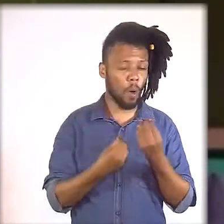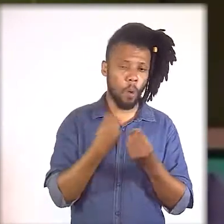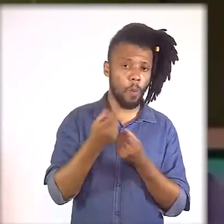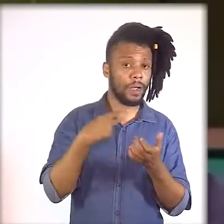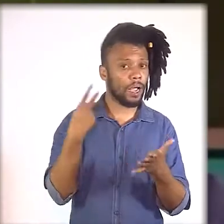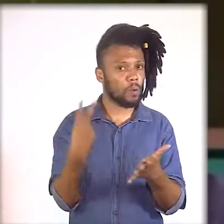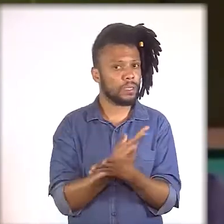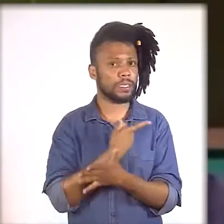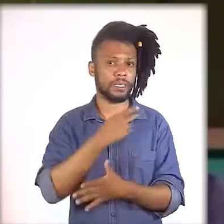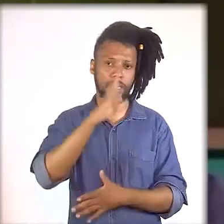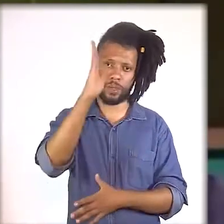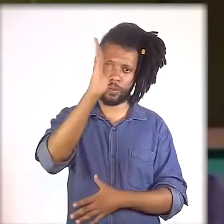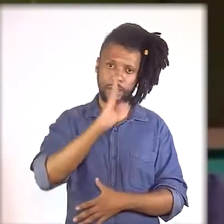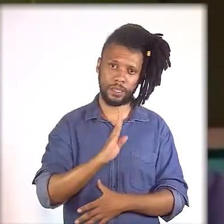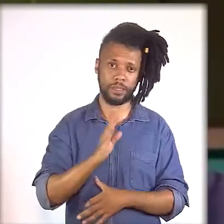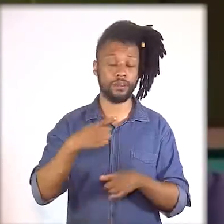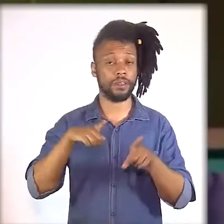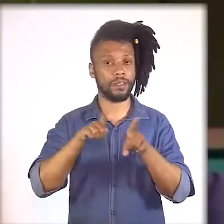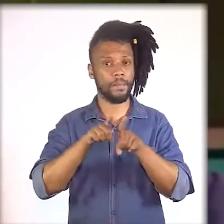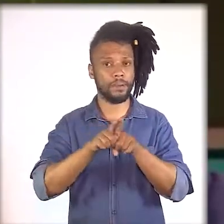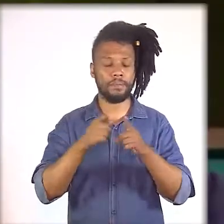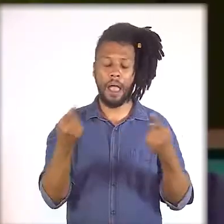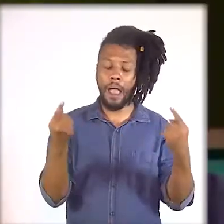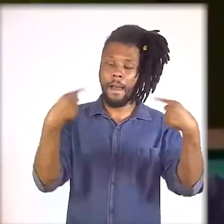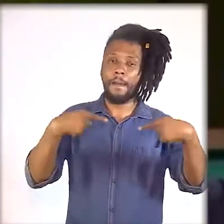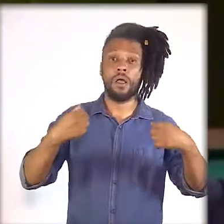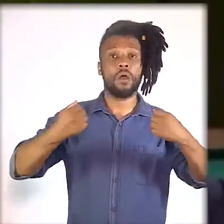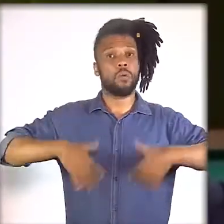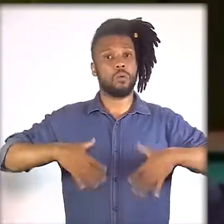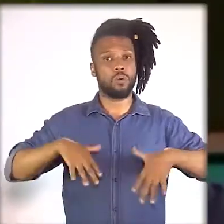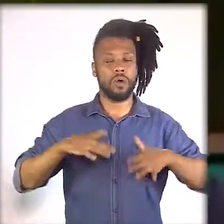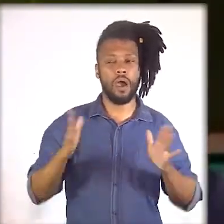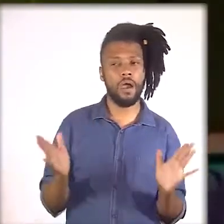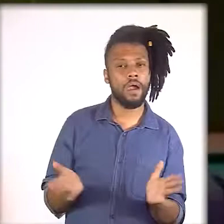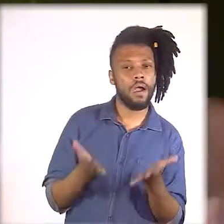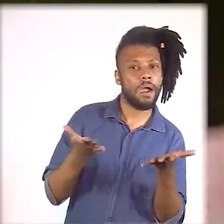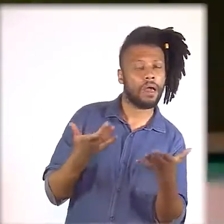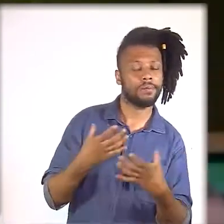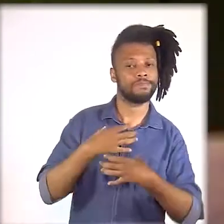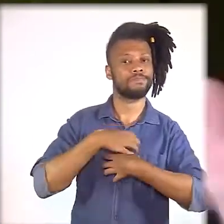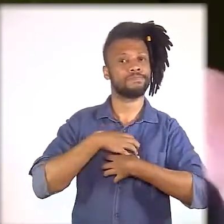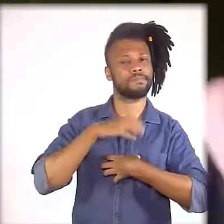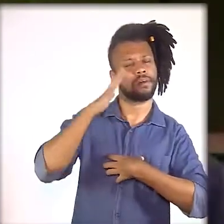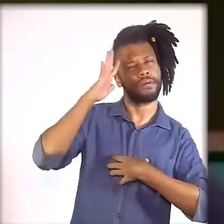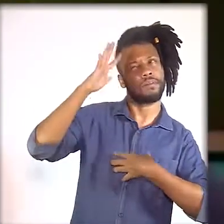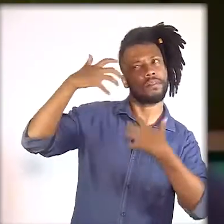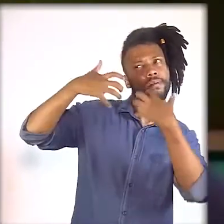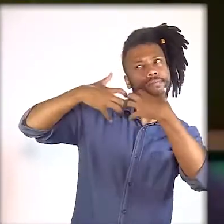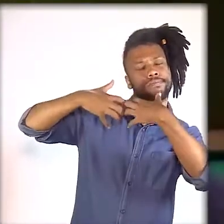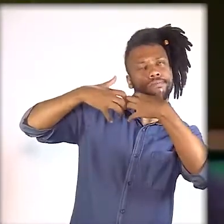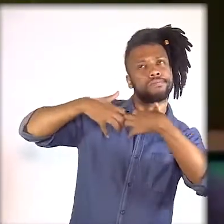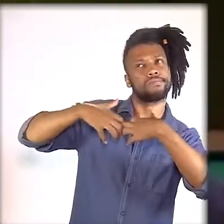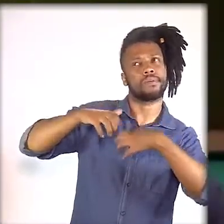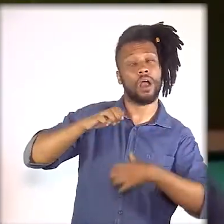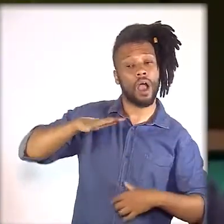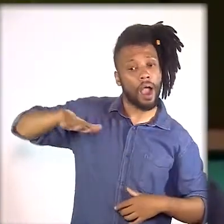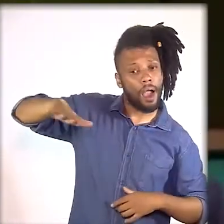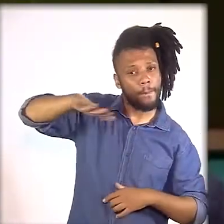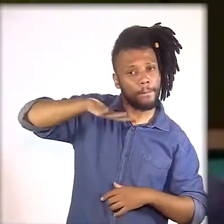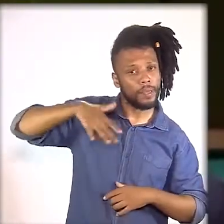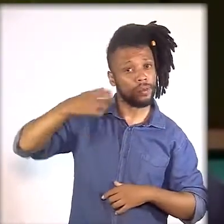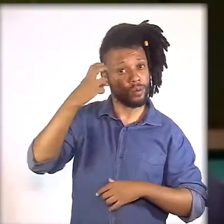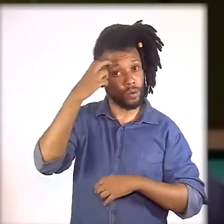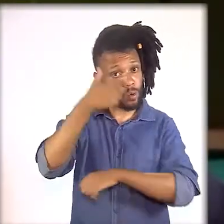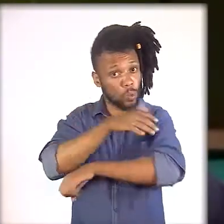as coisas aconteciam no Brasil, e uma das polêmicas que, de uma forma ou de outra, alimentam, trazem uma inquietação interessante ao